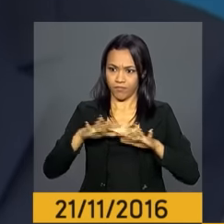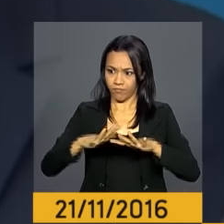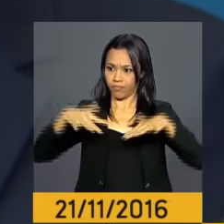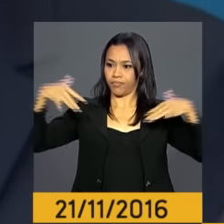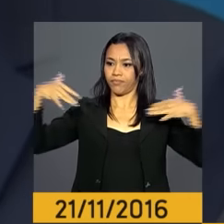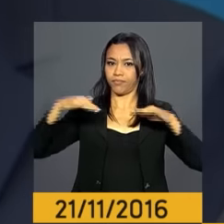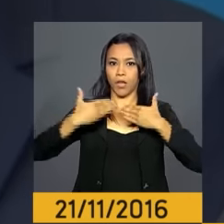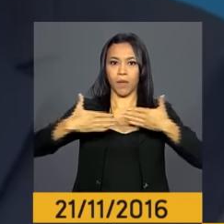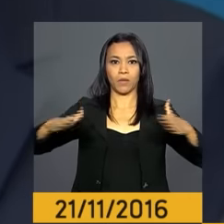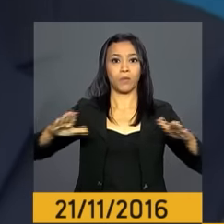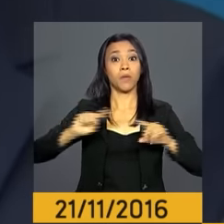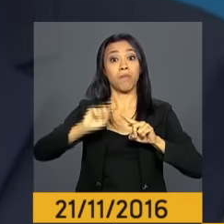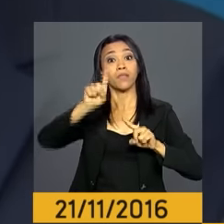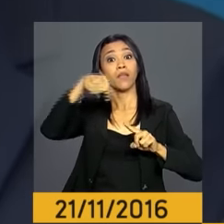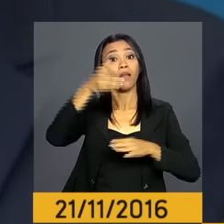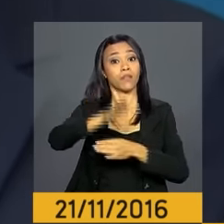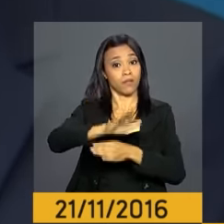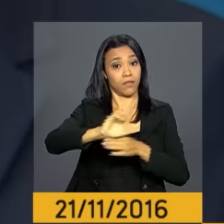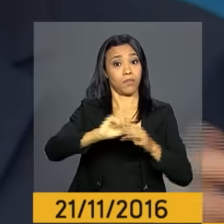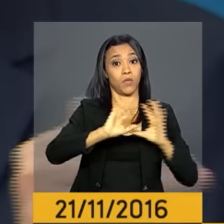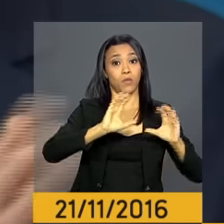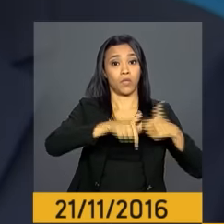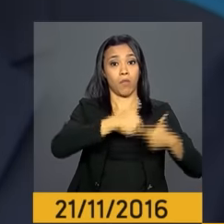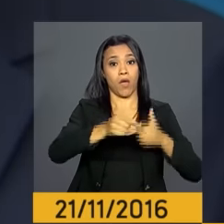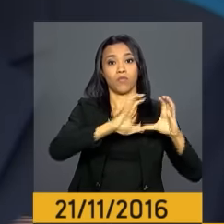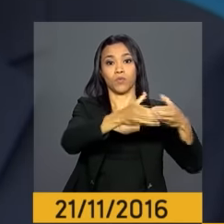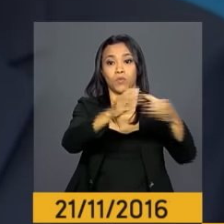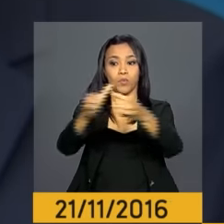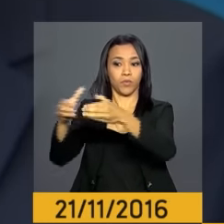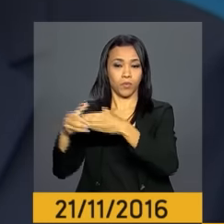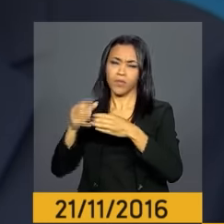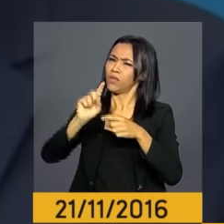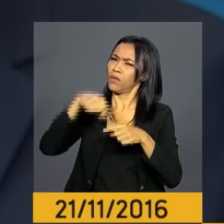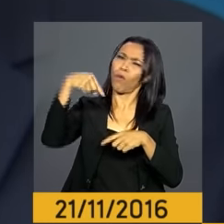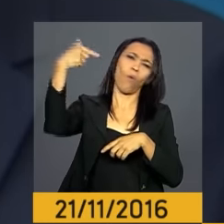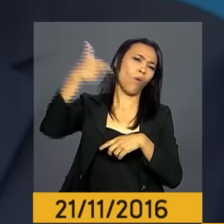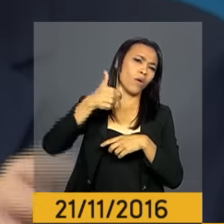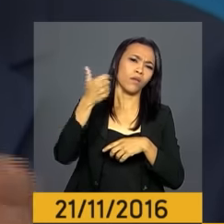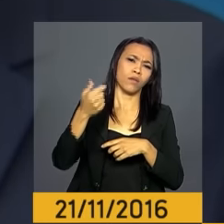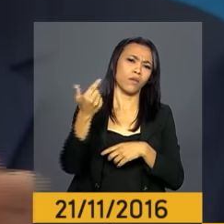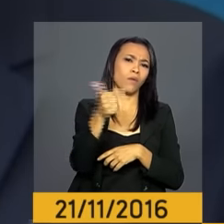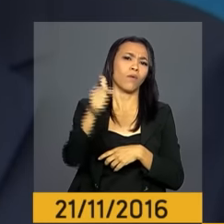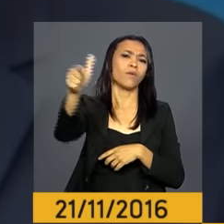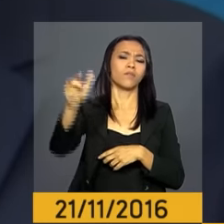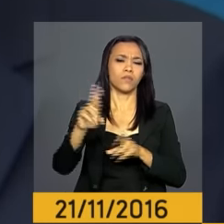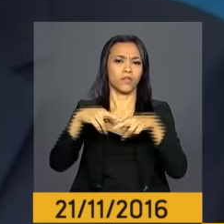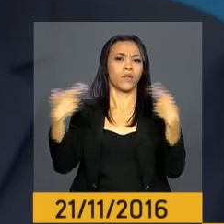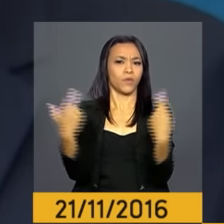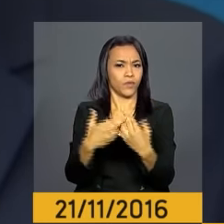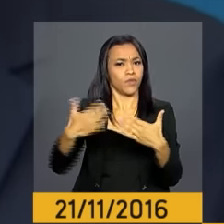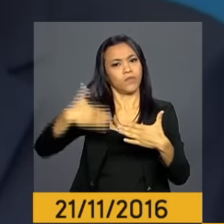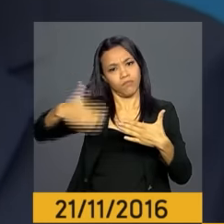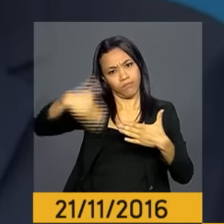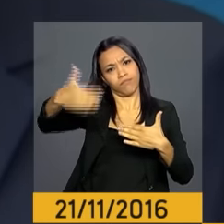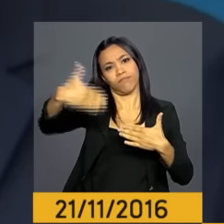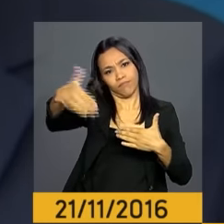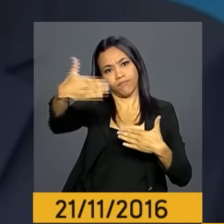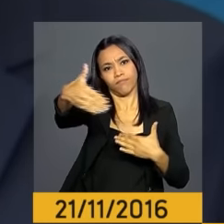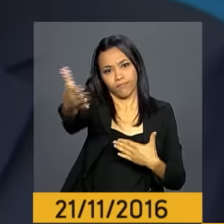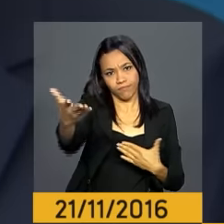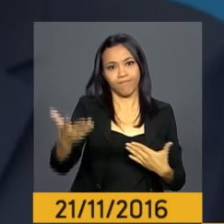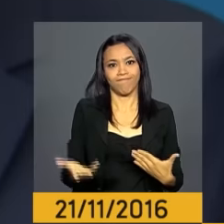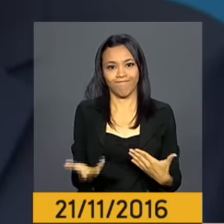tarde, e com outras reuniões que venhamos a fazer quando outros tantos conselheiros